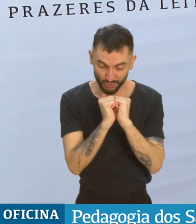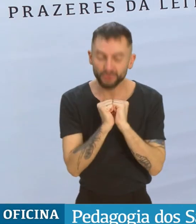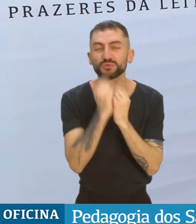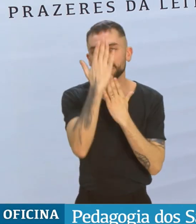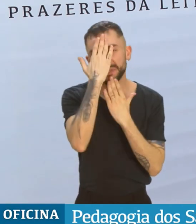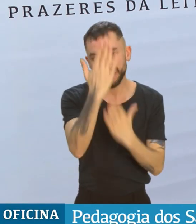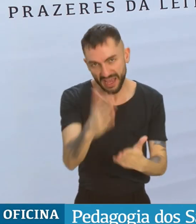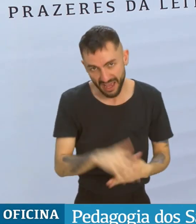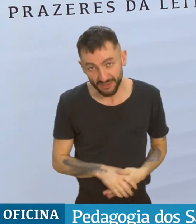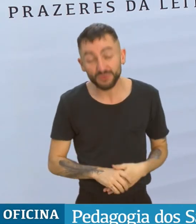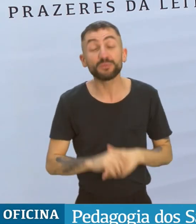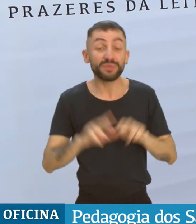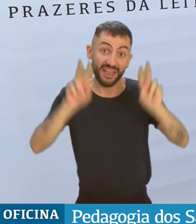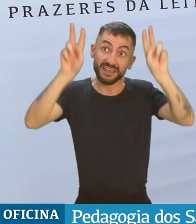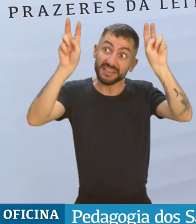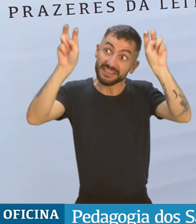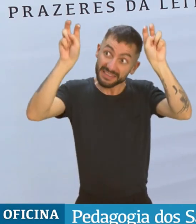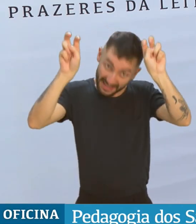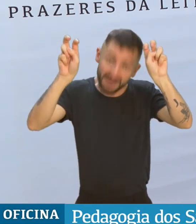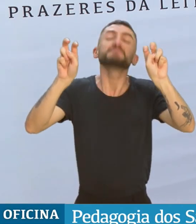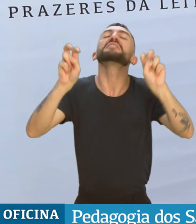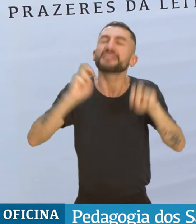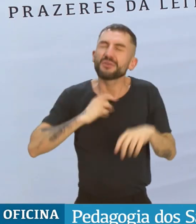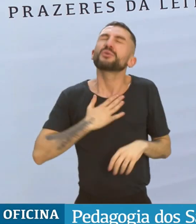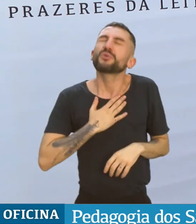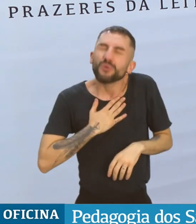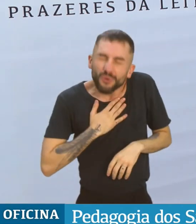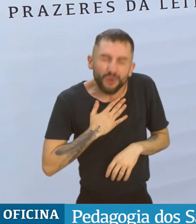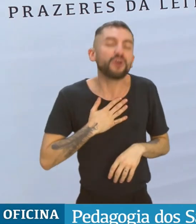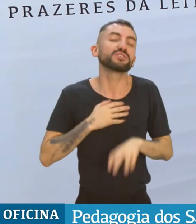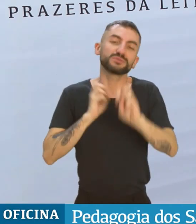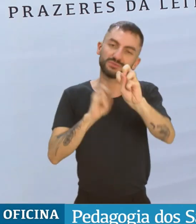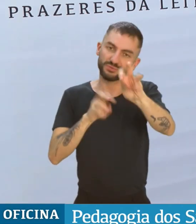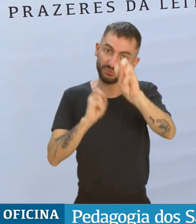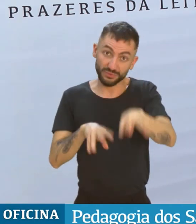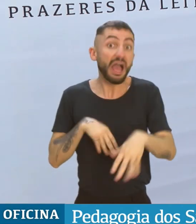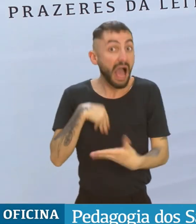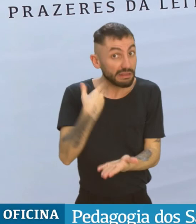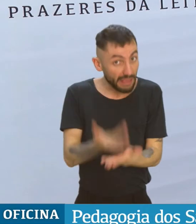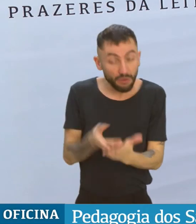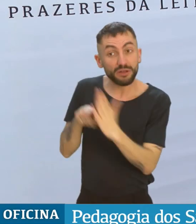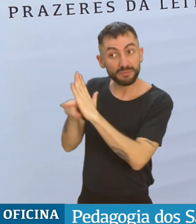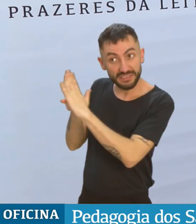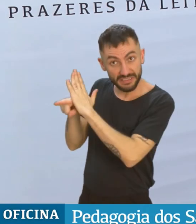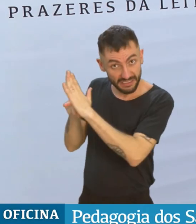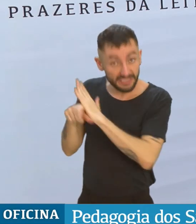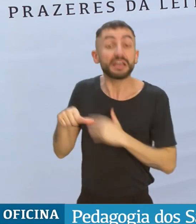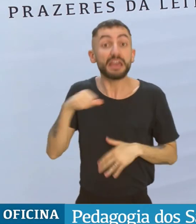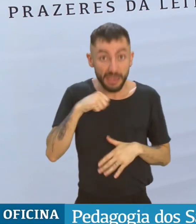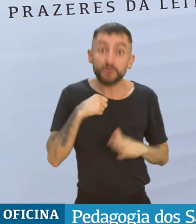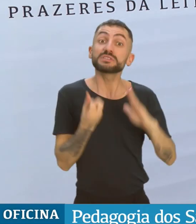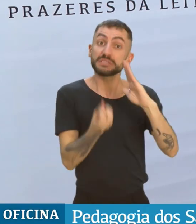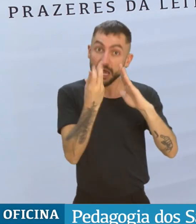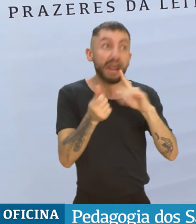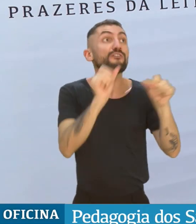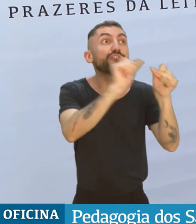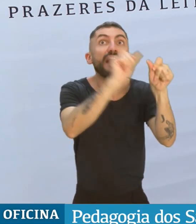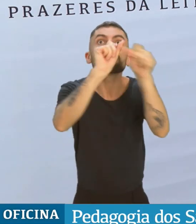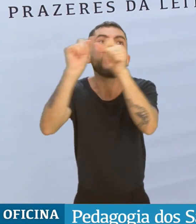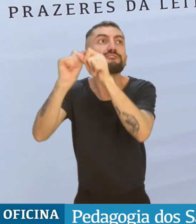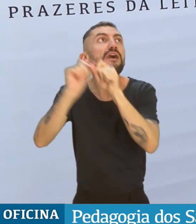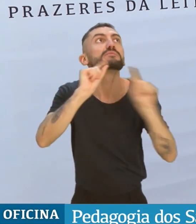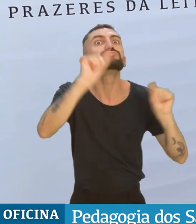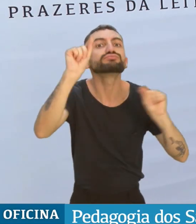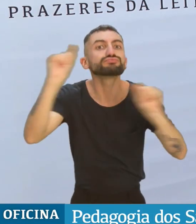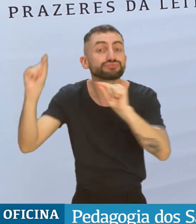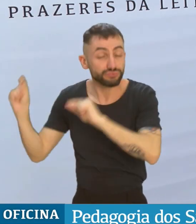ouvindo. É um tema que eu gosto muito de falar, é um tema que eu ainda estou estudando, porque eu ainda faço saraus e eu ainda